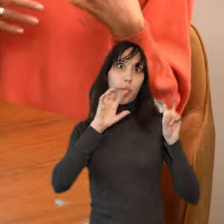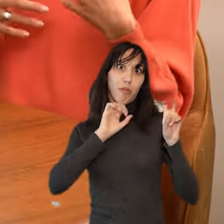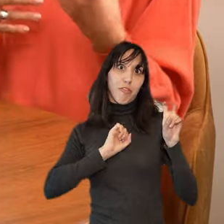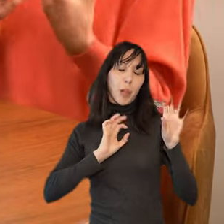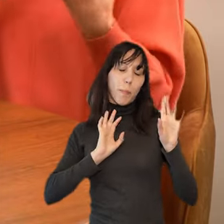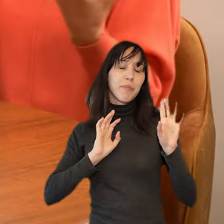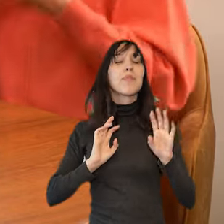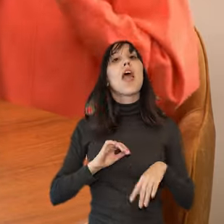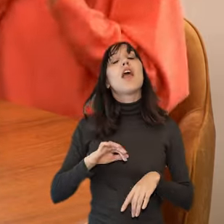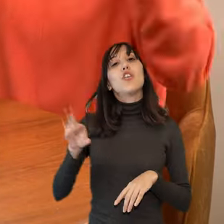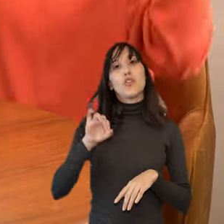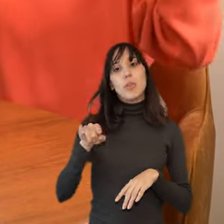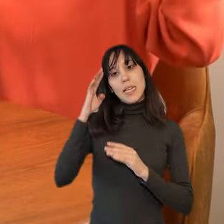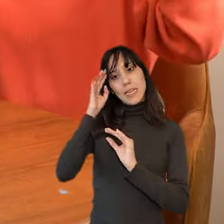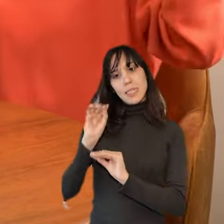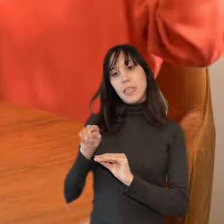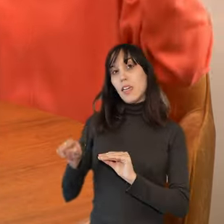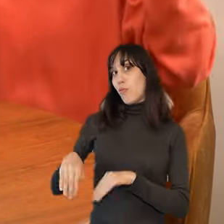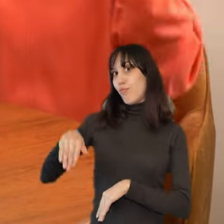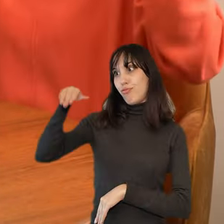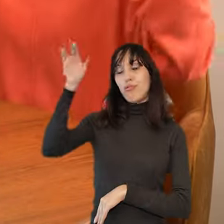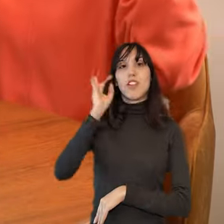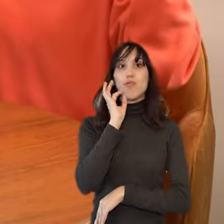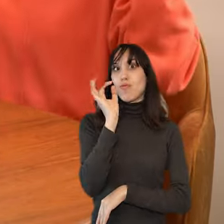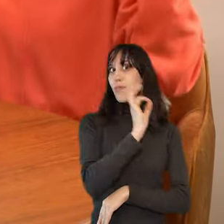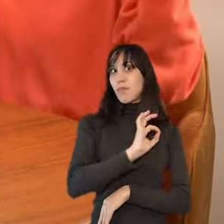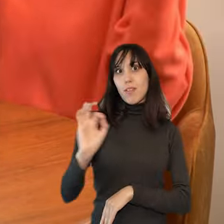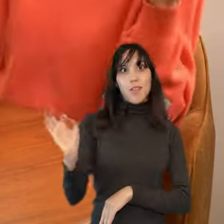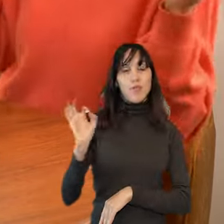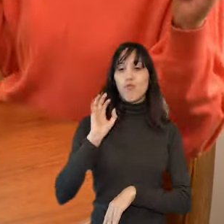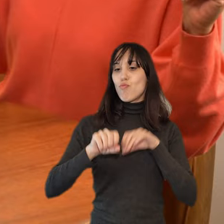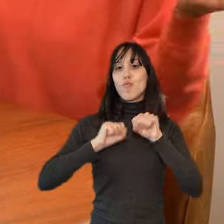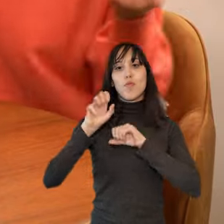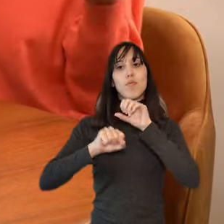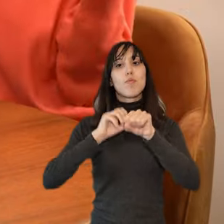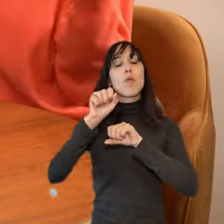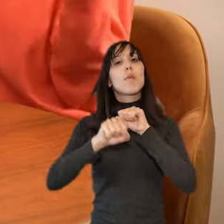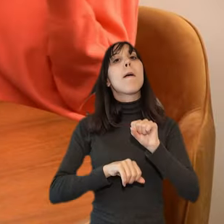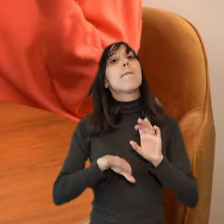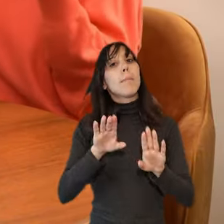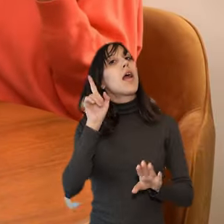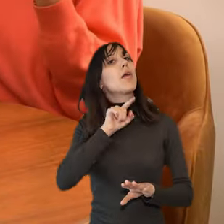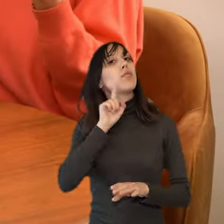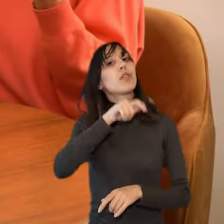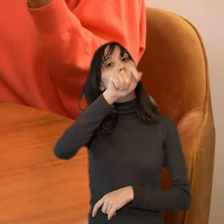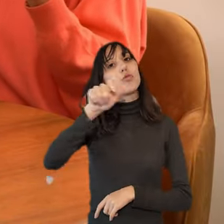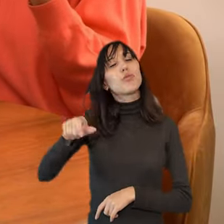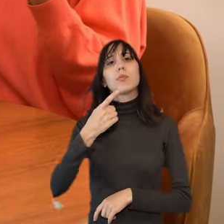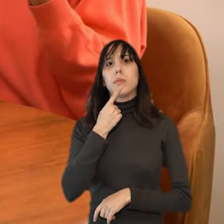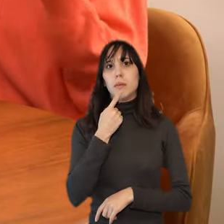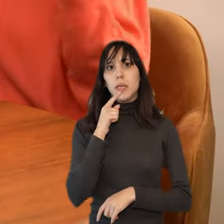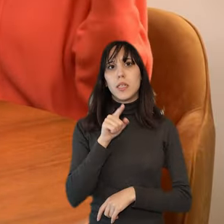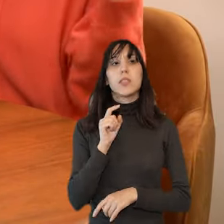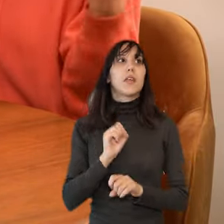ensino e p eu vou ele vai ser um sucesso já está já é um sucesso mas importante as pessoas também perceberem